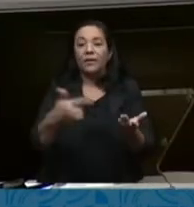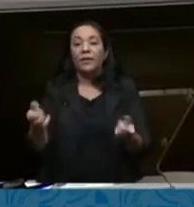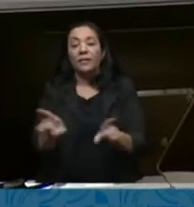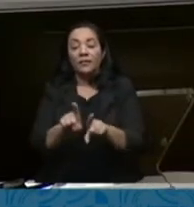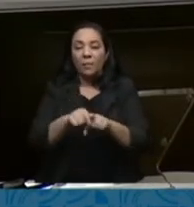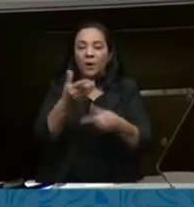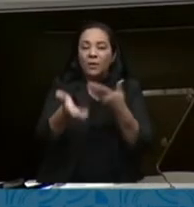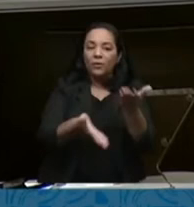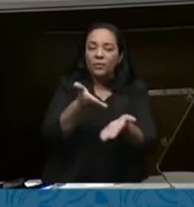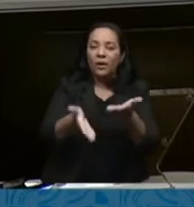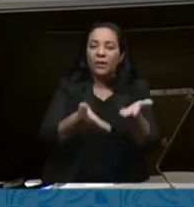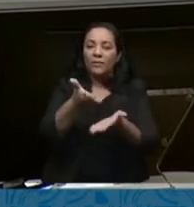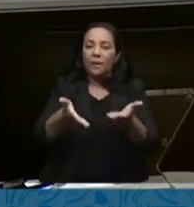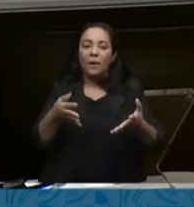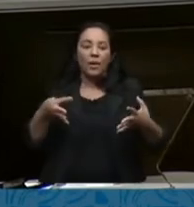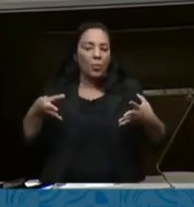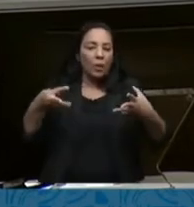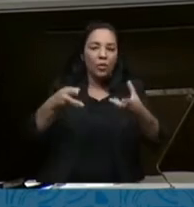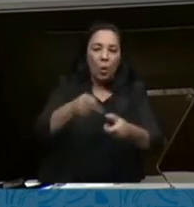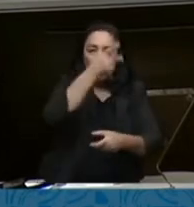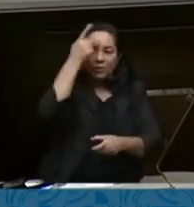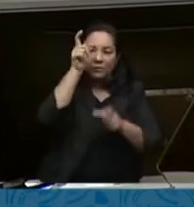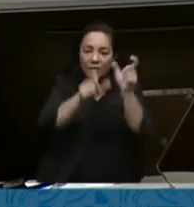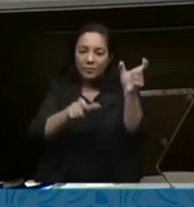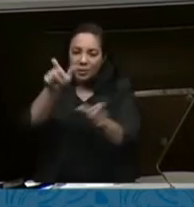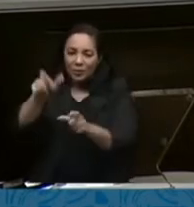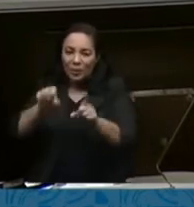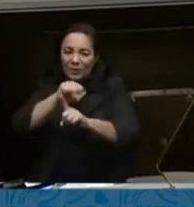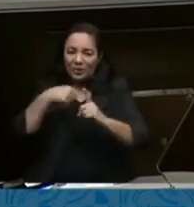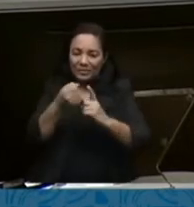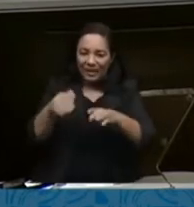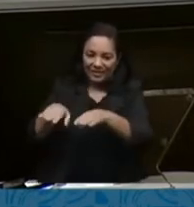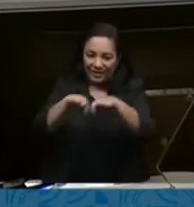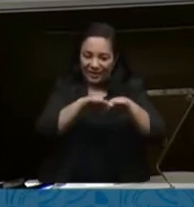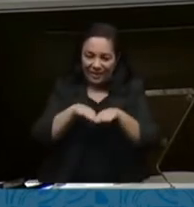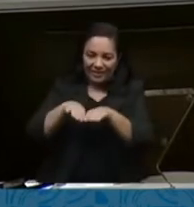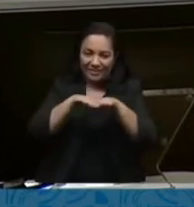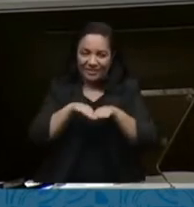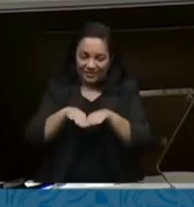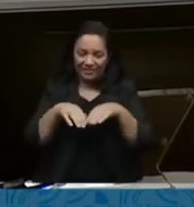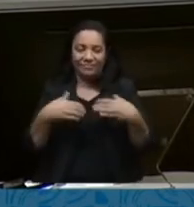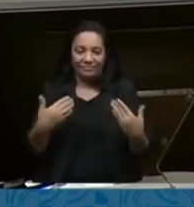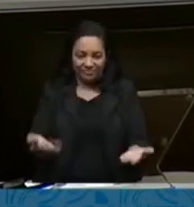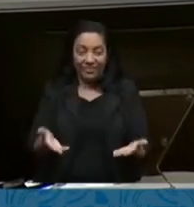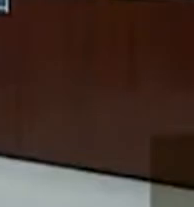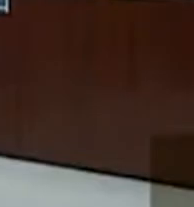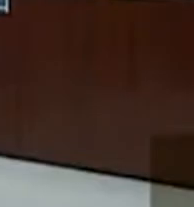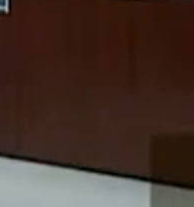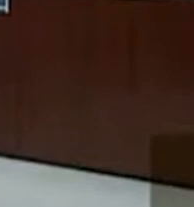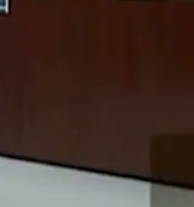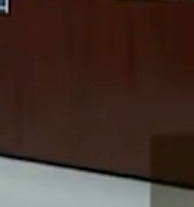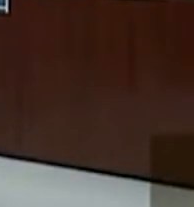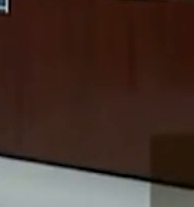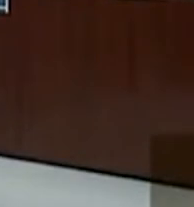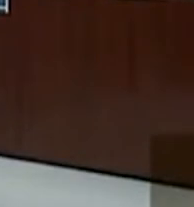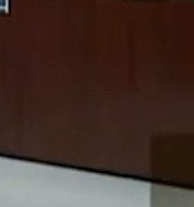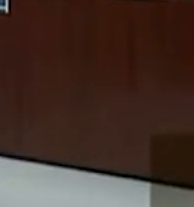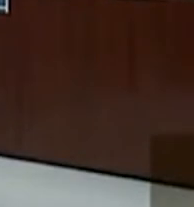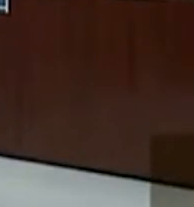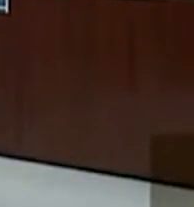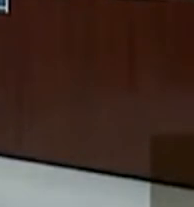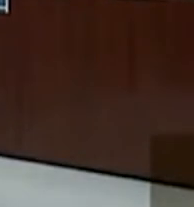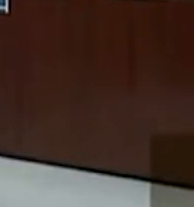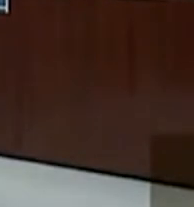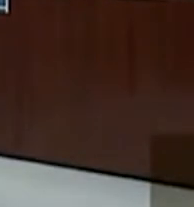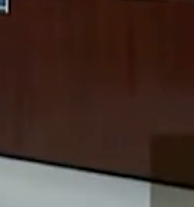mostrar aos operadores do direito a importância da aplicabilidade dos precedentes na abertura do evento a